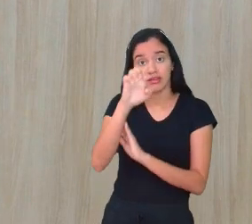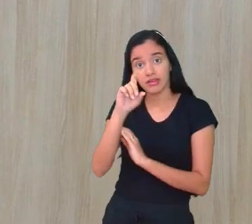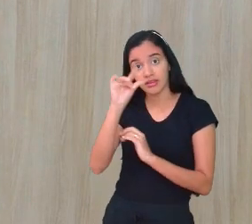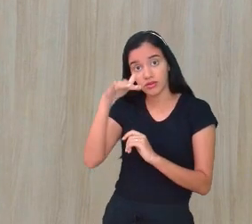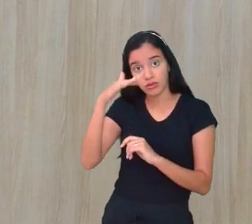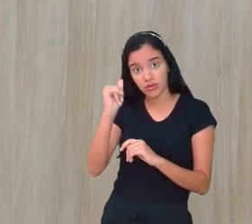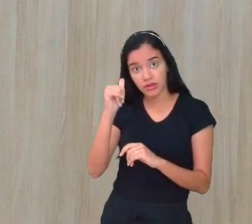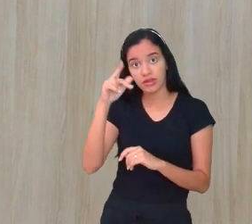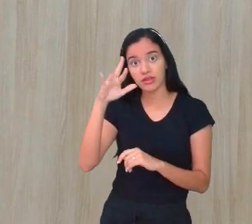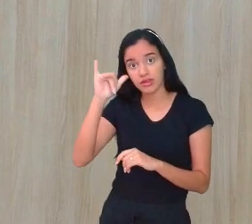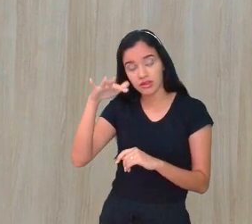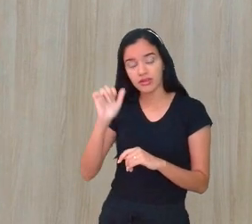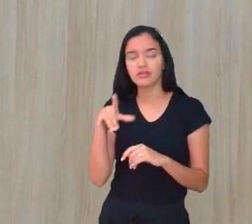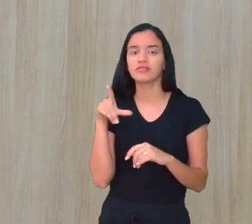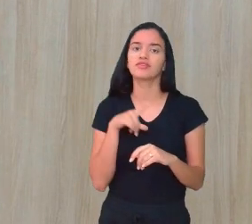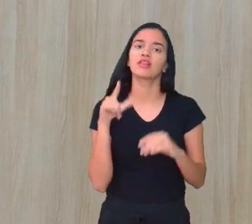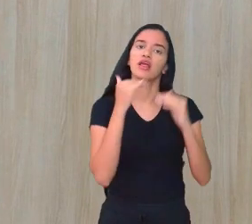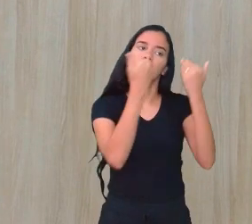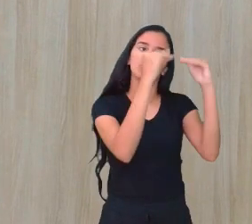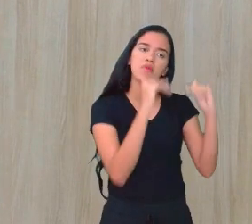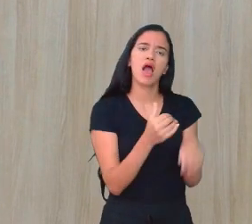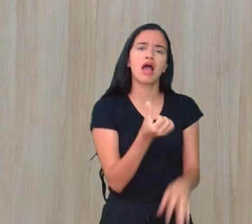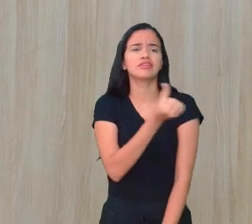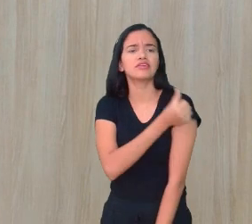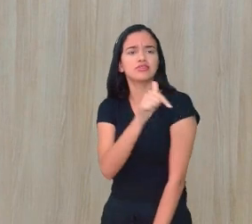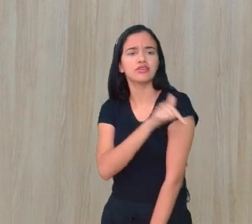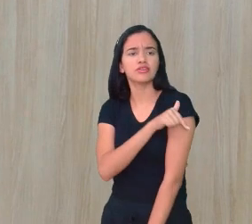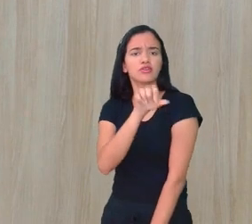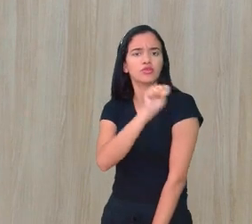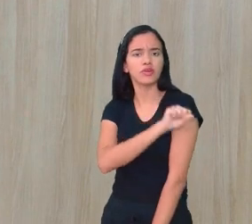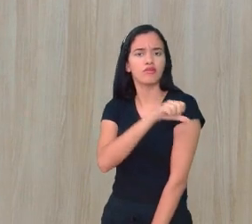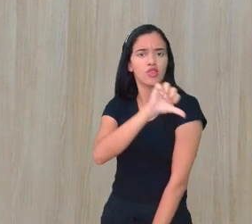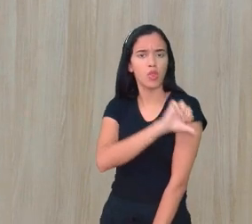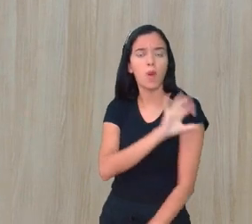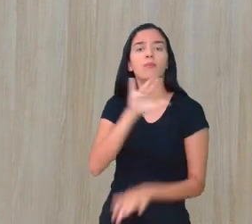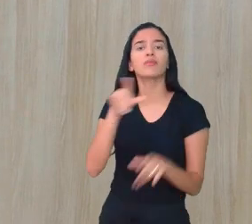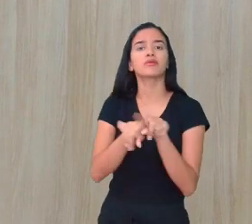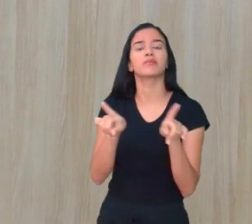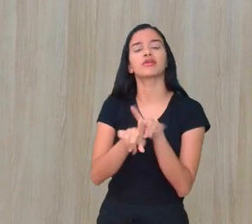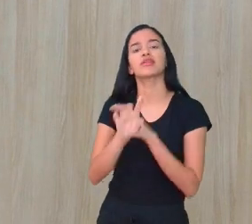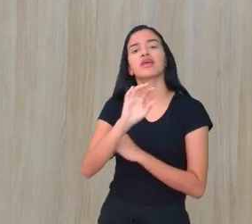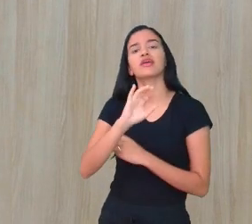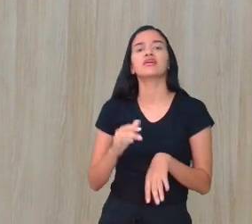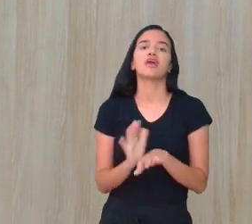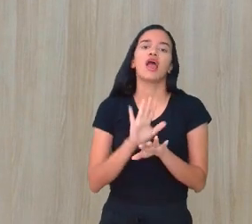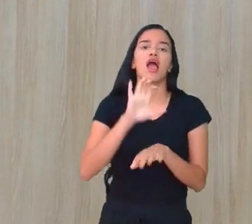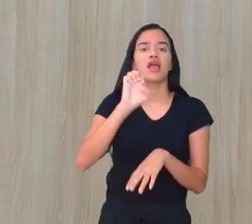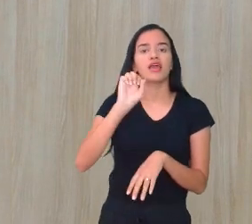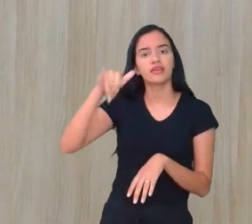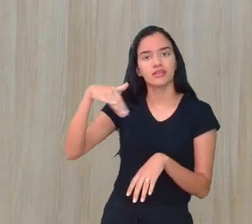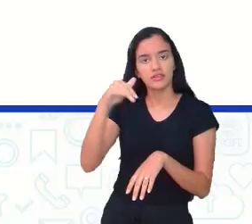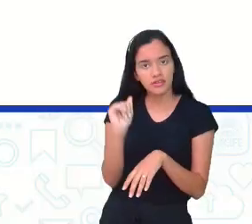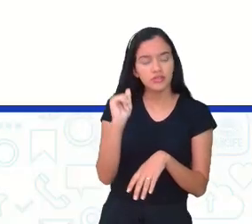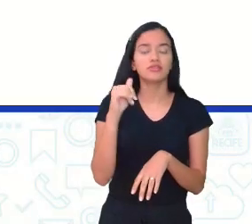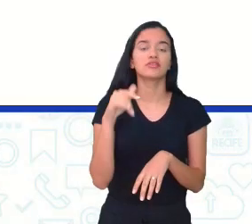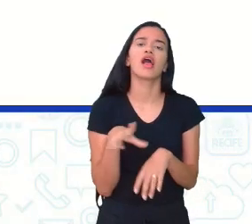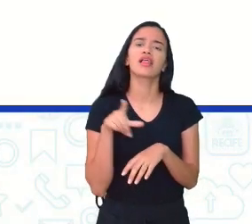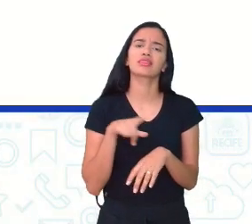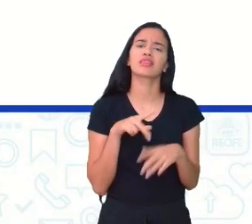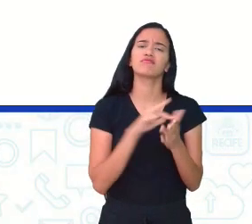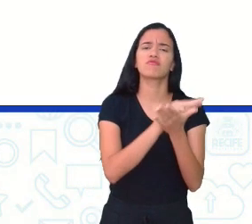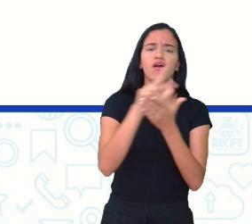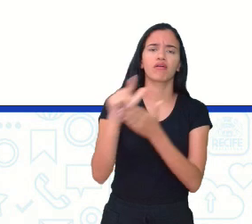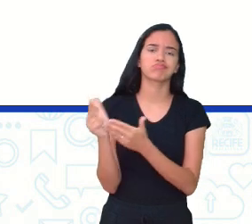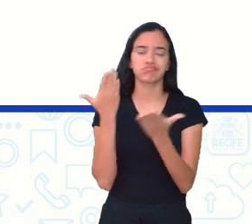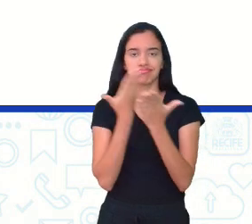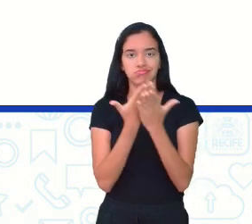Tem as playlists, né, sexto, sétimo, oitavo, nono, o EJA. Então, a gente tem várias aulas com todos os